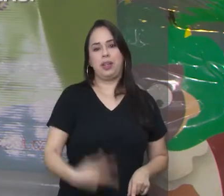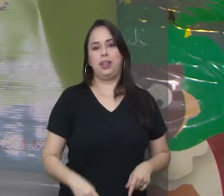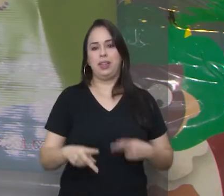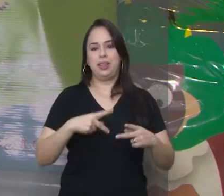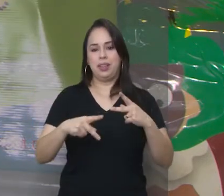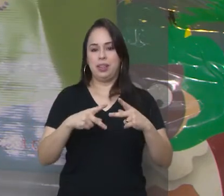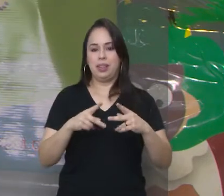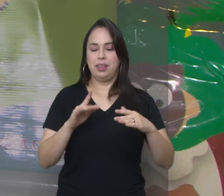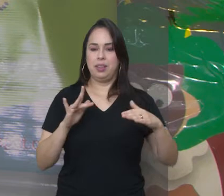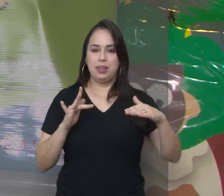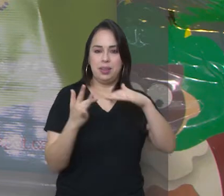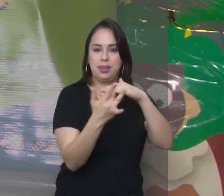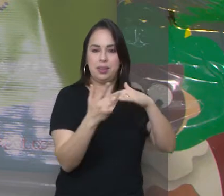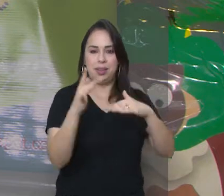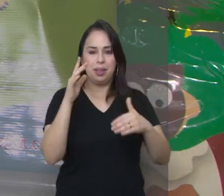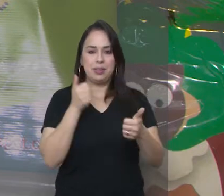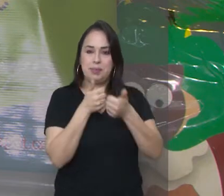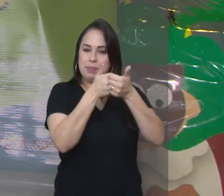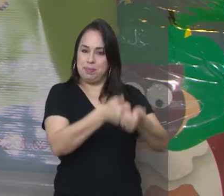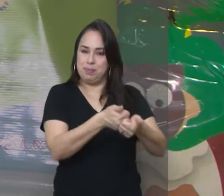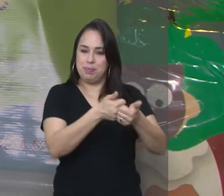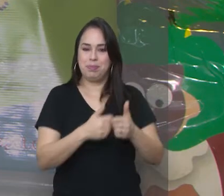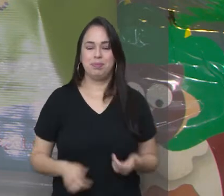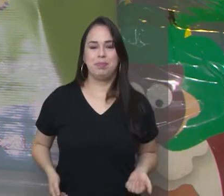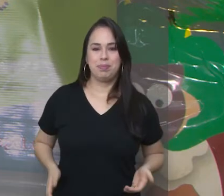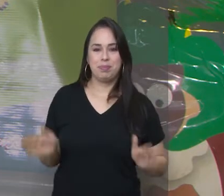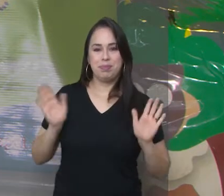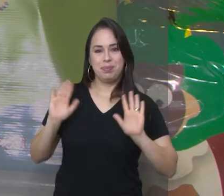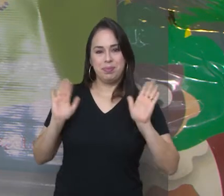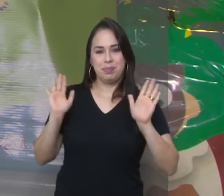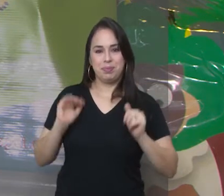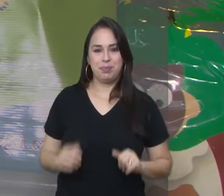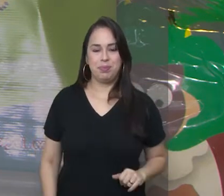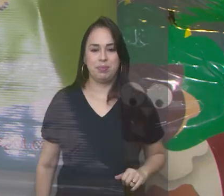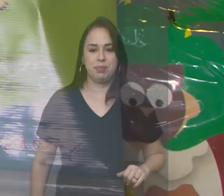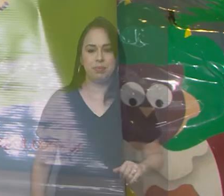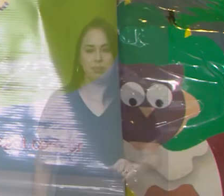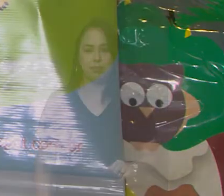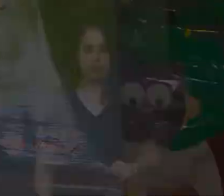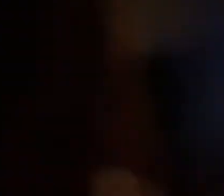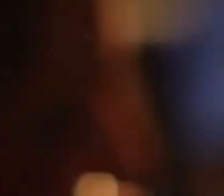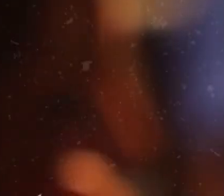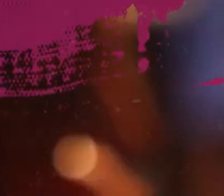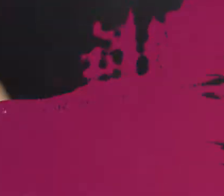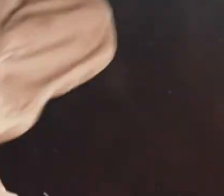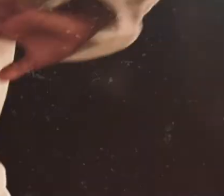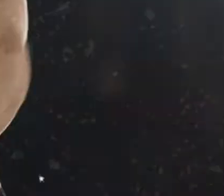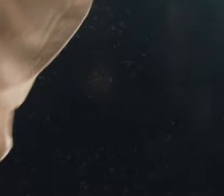Campos, fica seguindo o nosso Instagram, endereço aqui também. É isso, até a próxima semana.